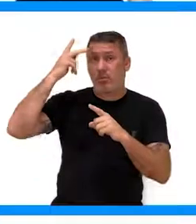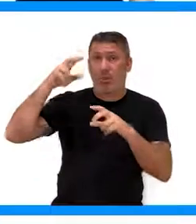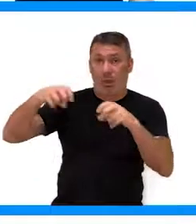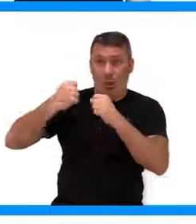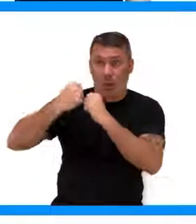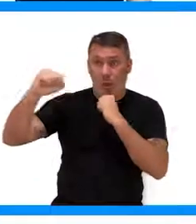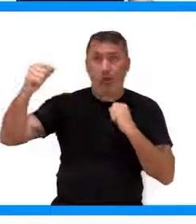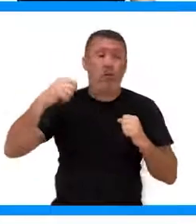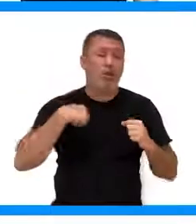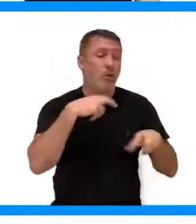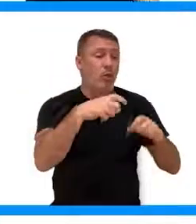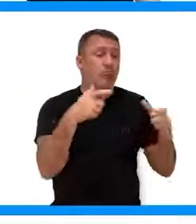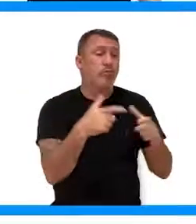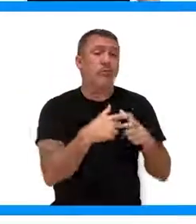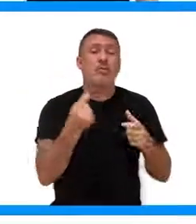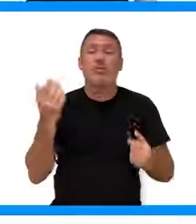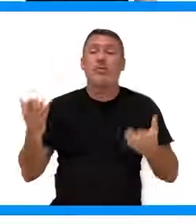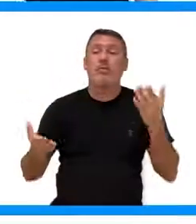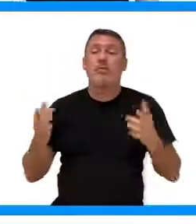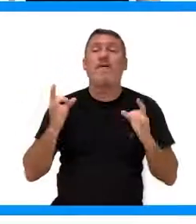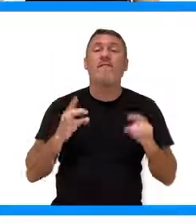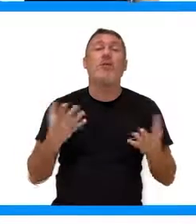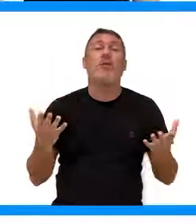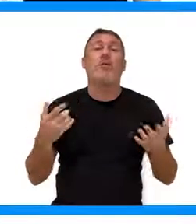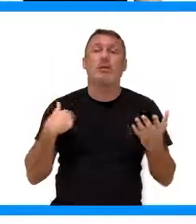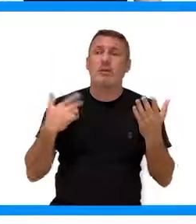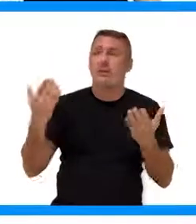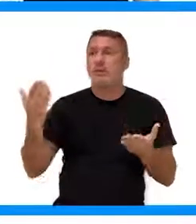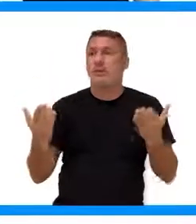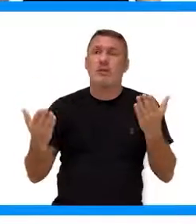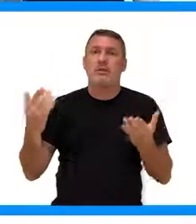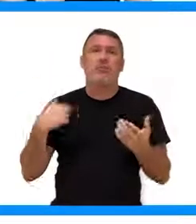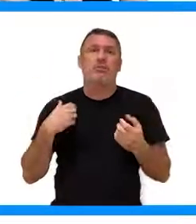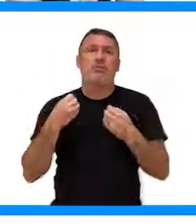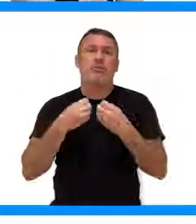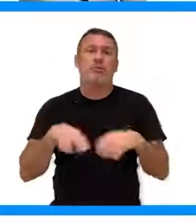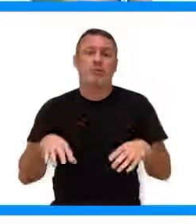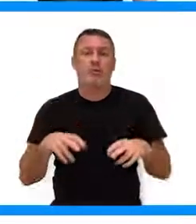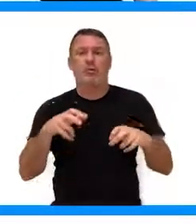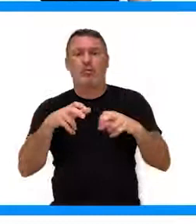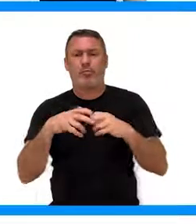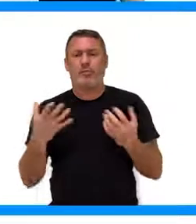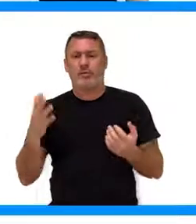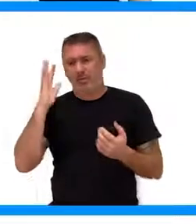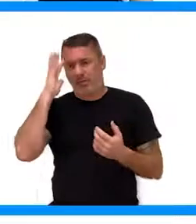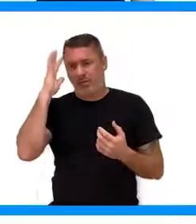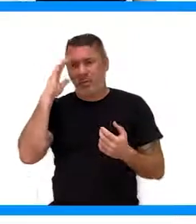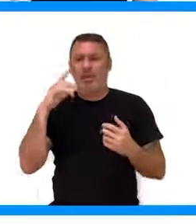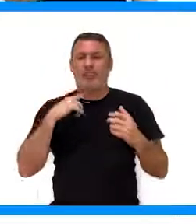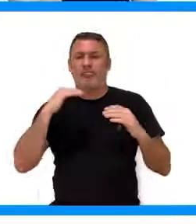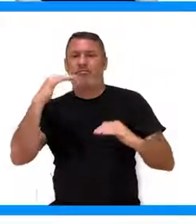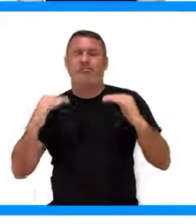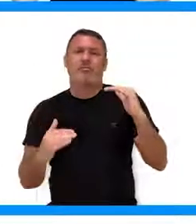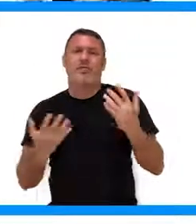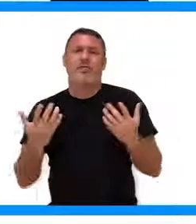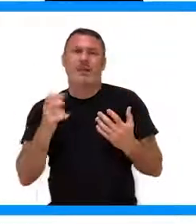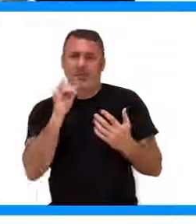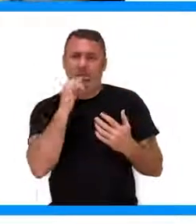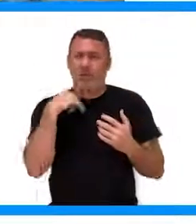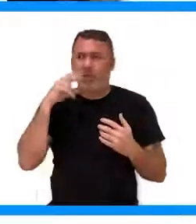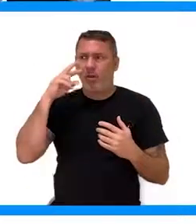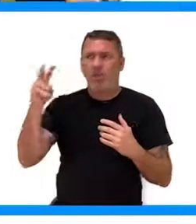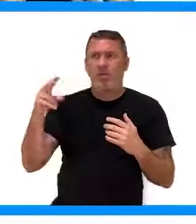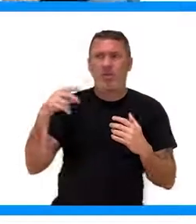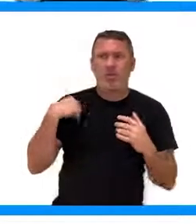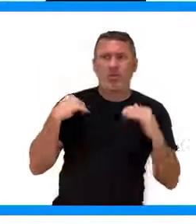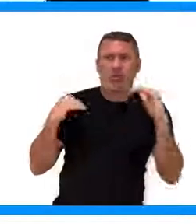pelo grande produtor. E isso pensando no mercado interno. Então, peraí, se o agricultor ele tem que, investir mais,